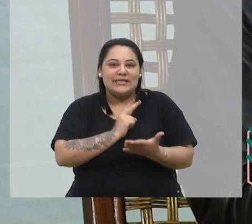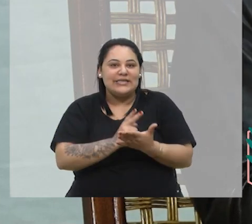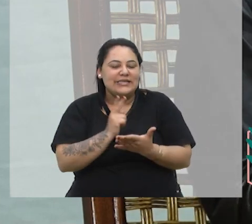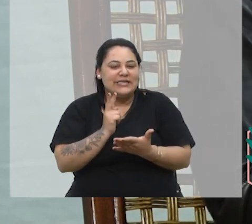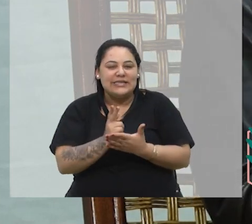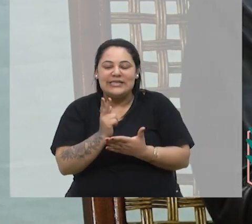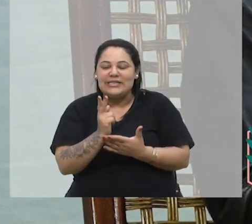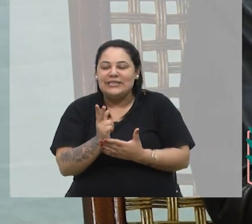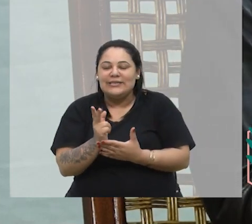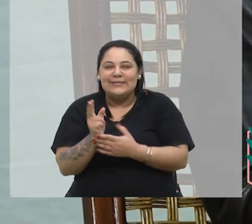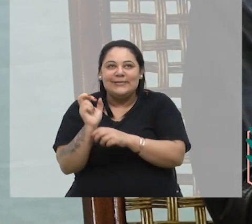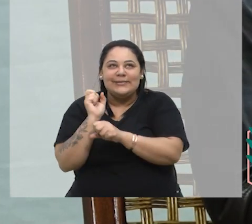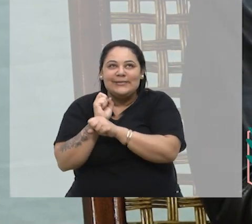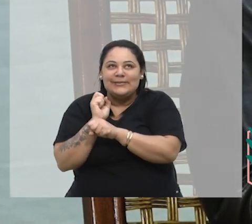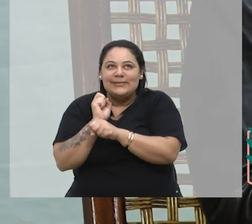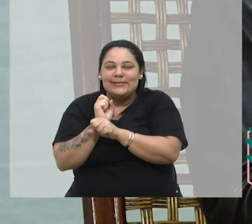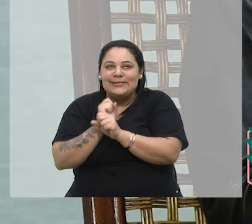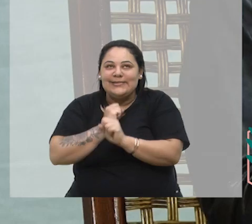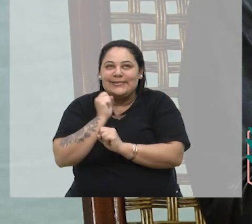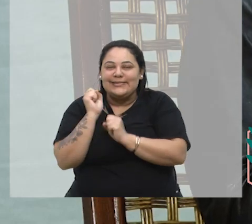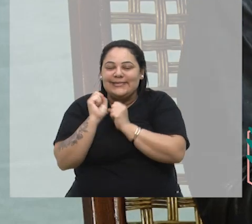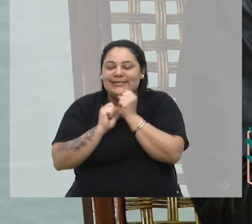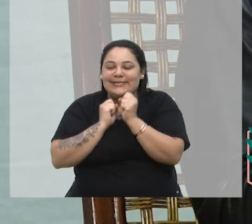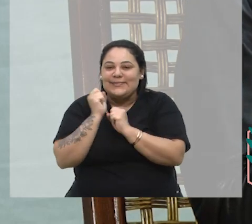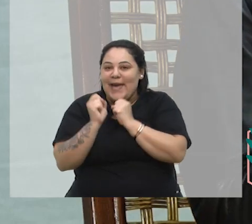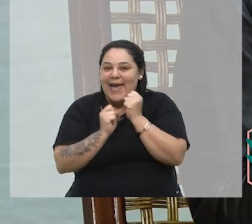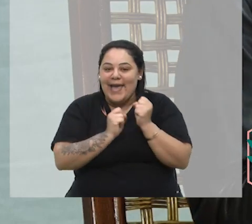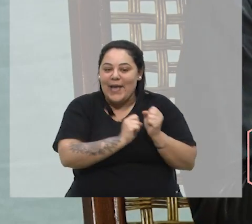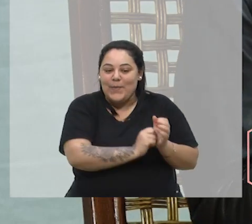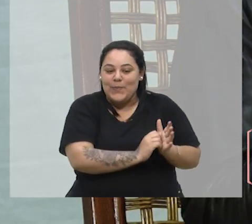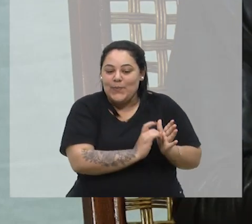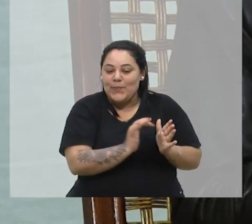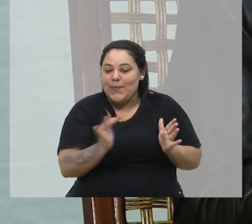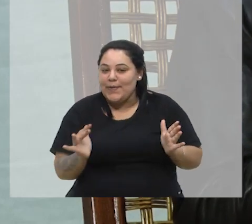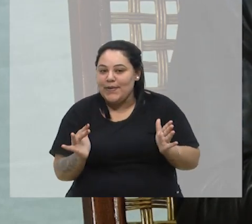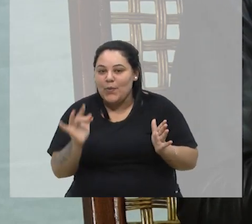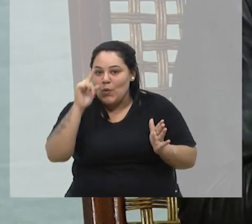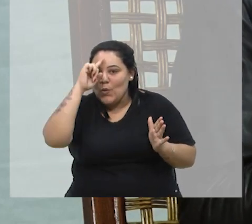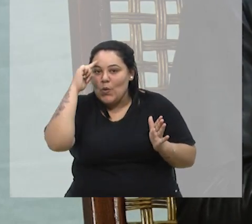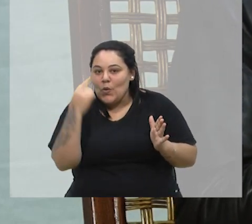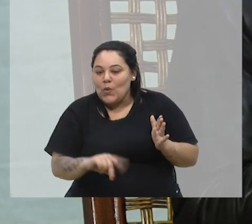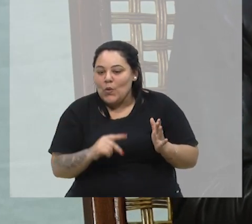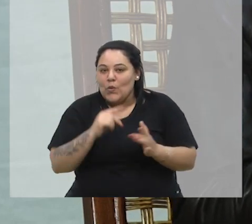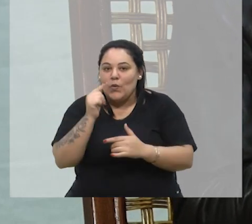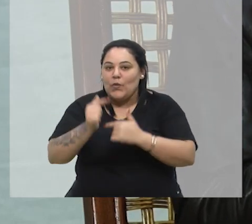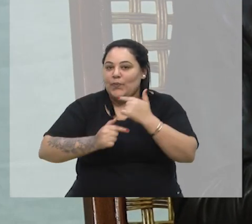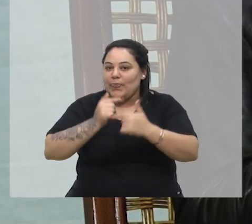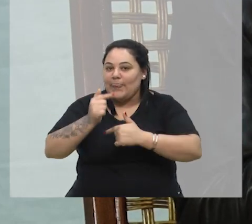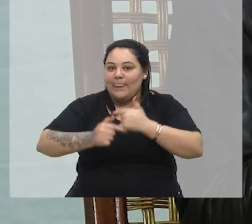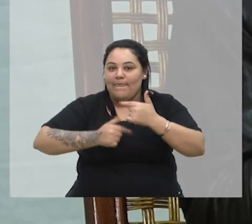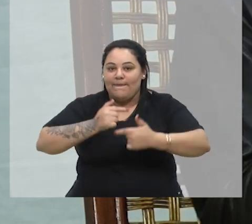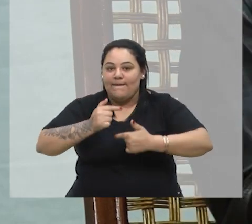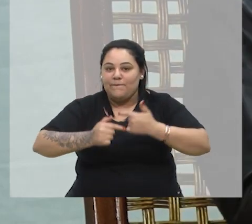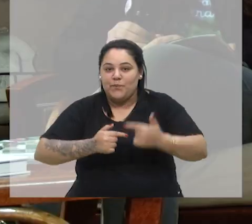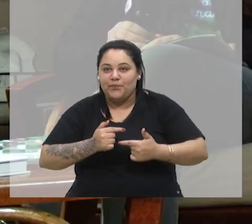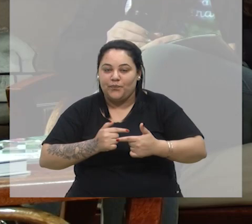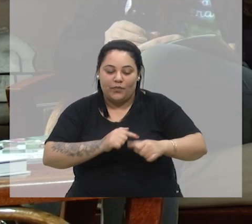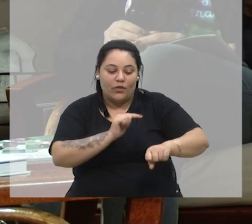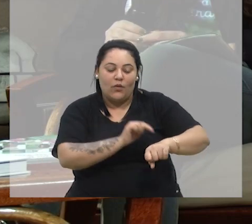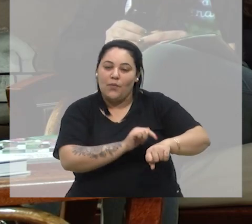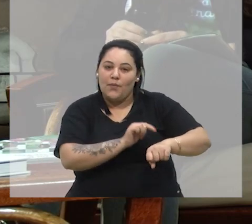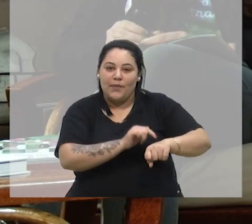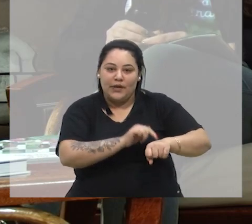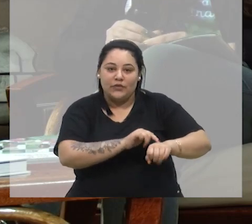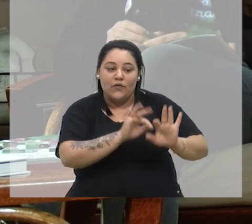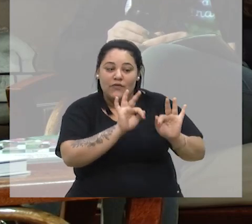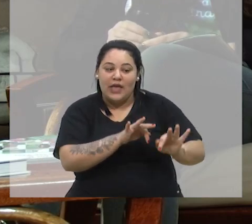uma expectativa muito grande, é um período de muito trabalho, né? Em que, a partir do momento que